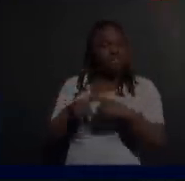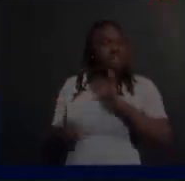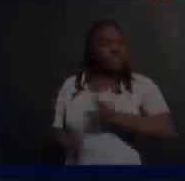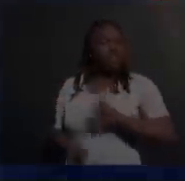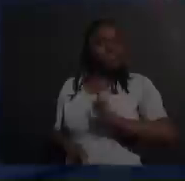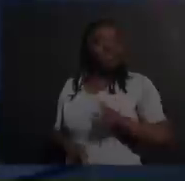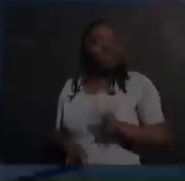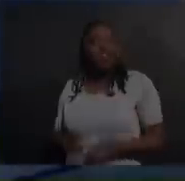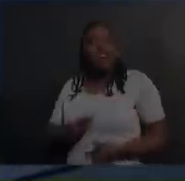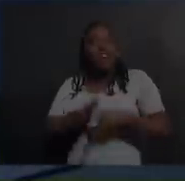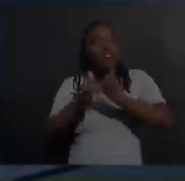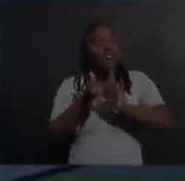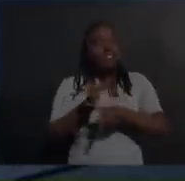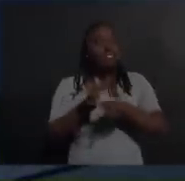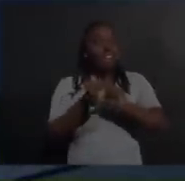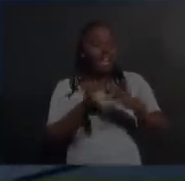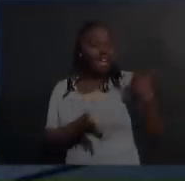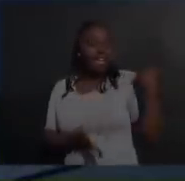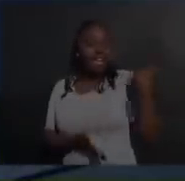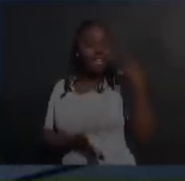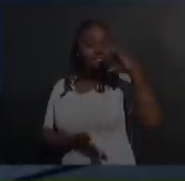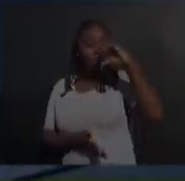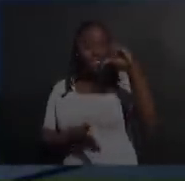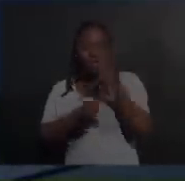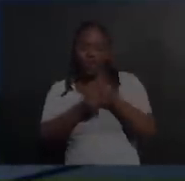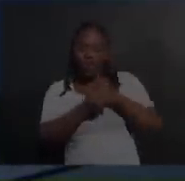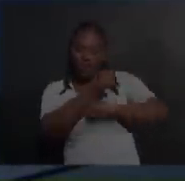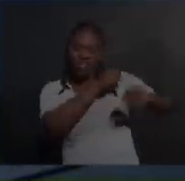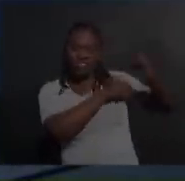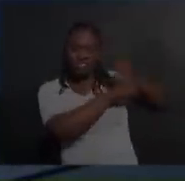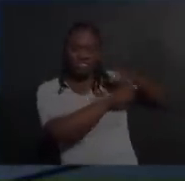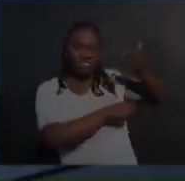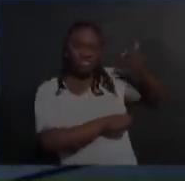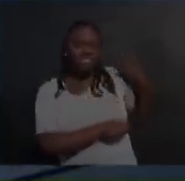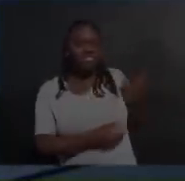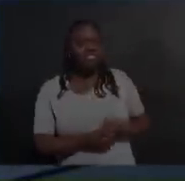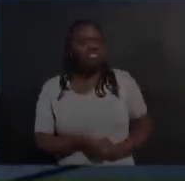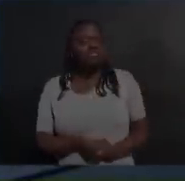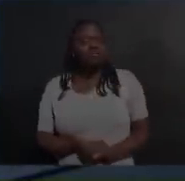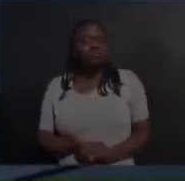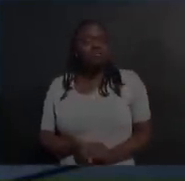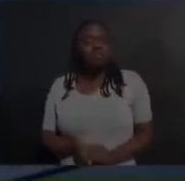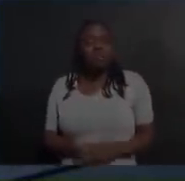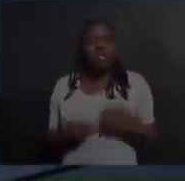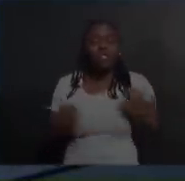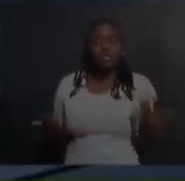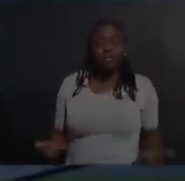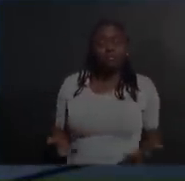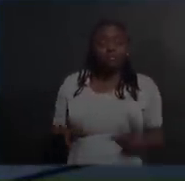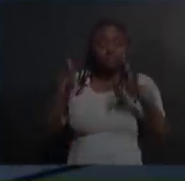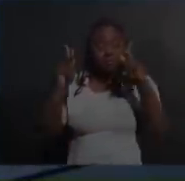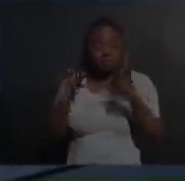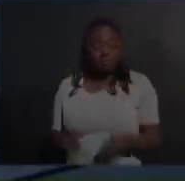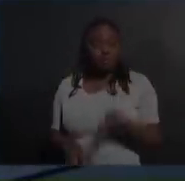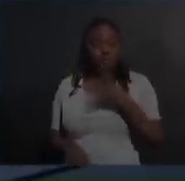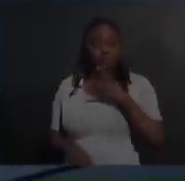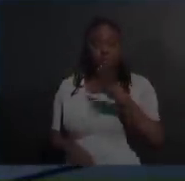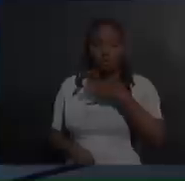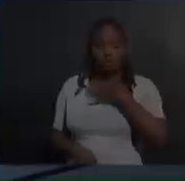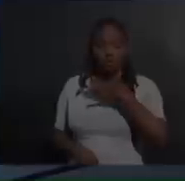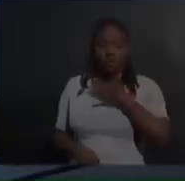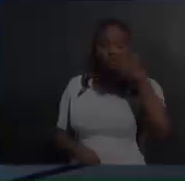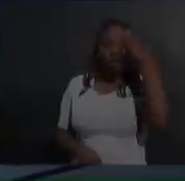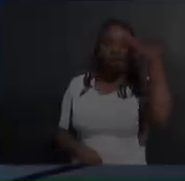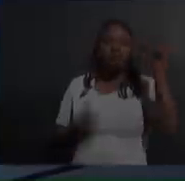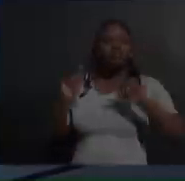moderna desde uns nove anos atrás, né, menina, essa foto. Então, gente, olha, quem me conhece sabe que eu não